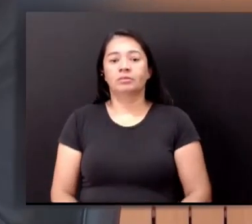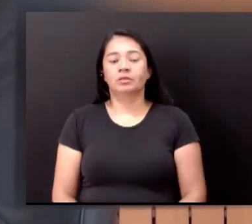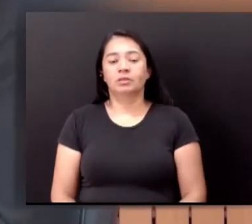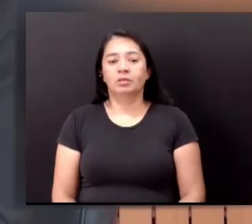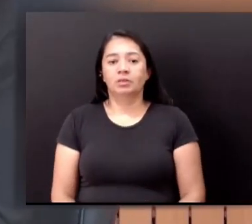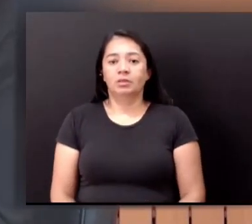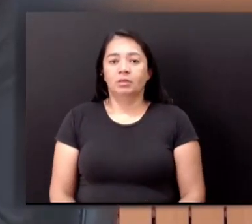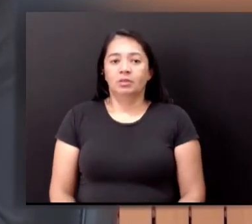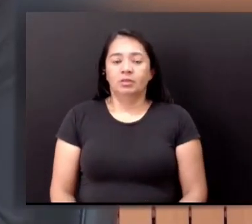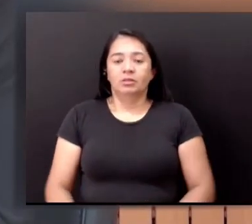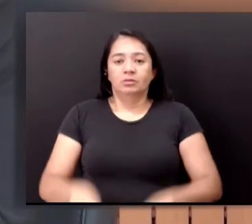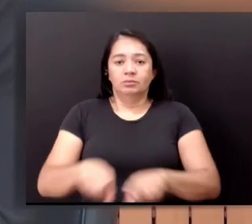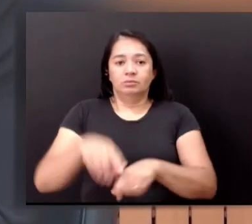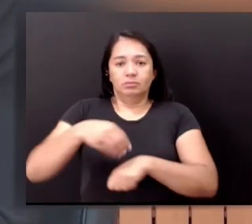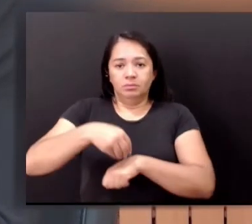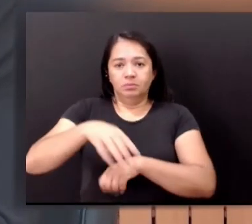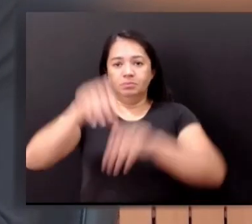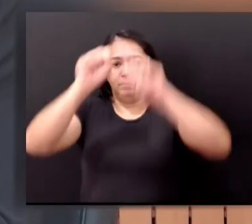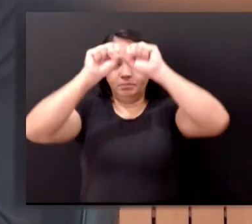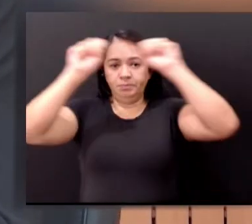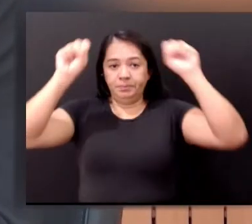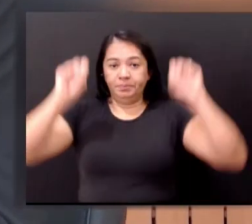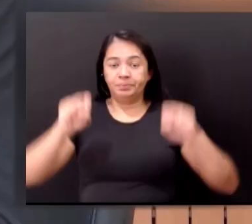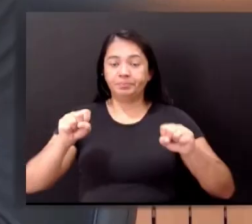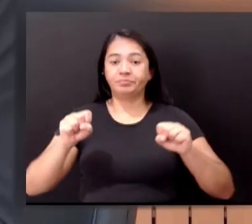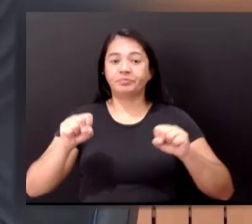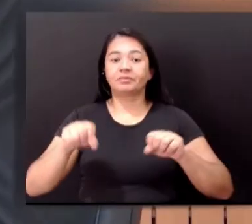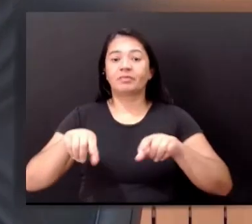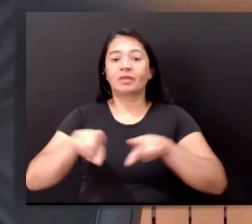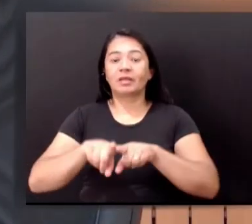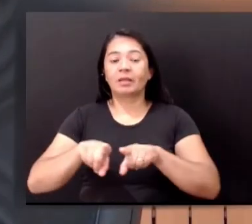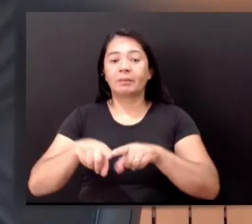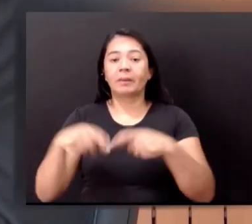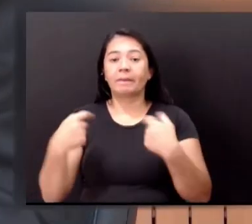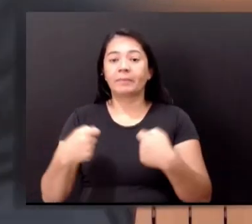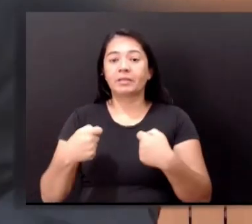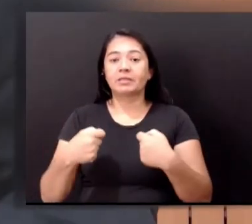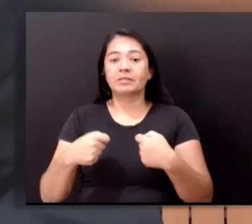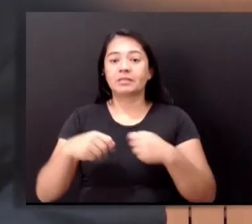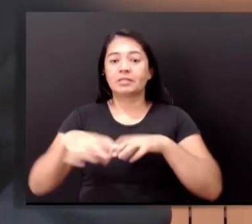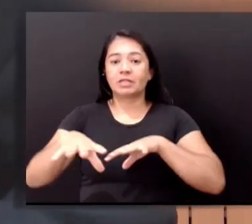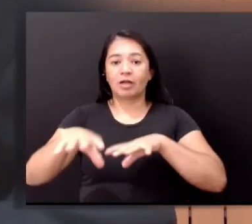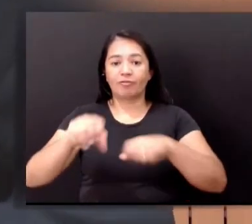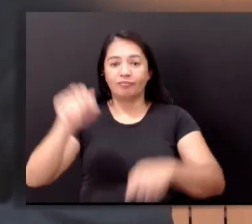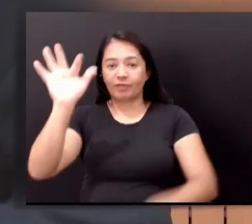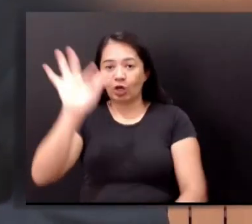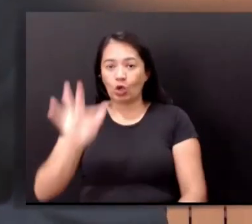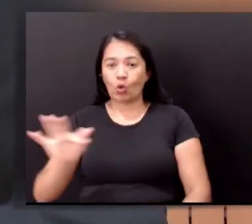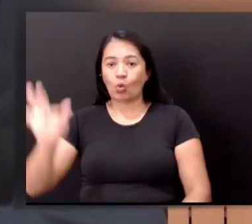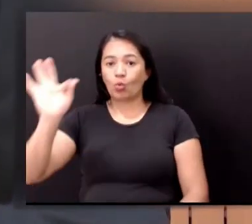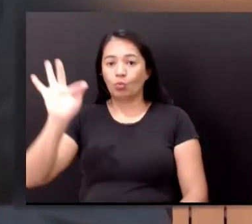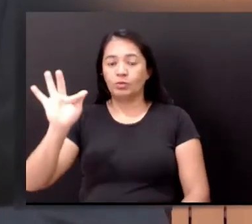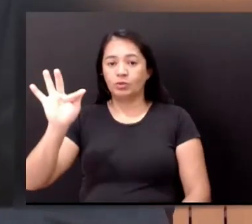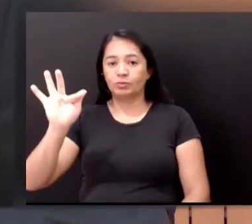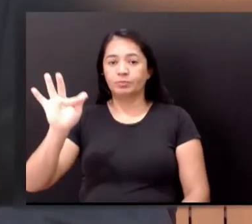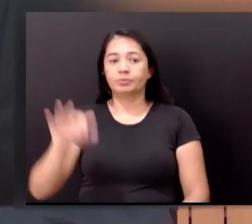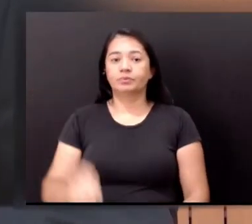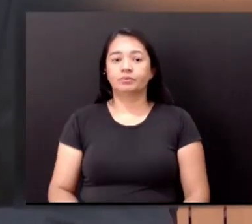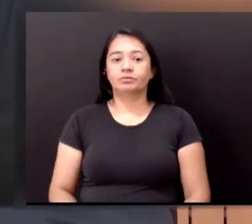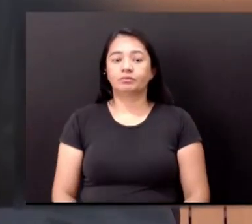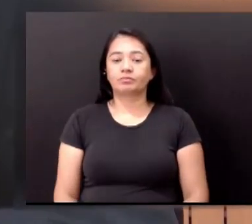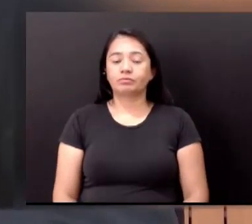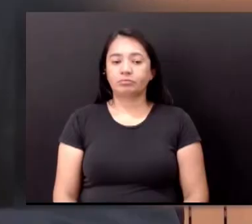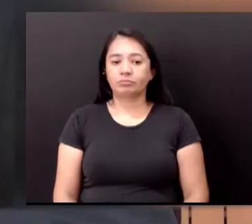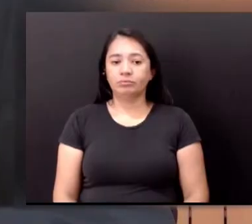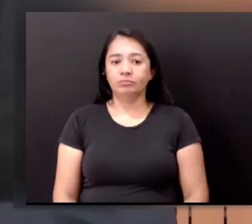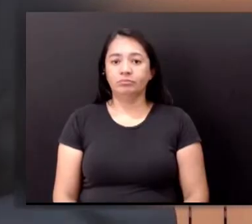do Tribunal de Contas, que haja a exigência do nível de escolaridade de nível superior. A Câmara tem,